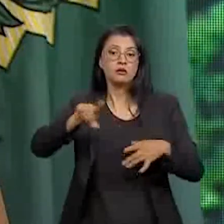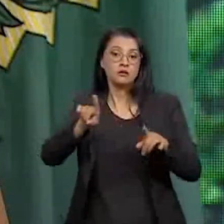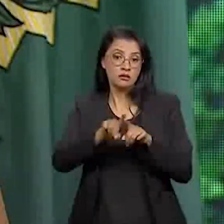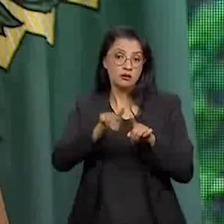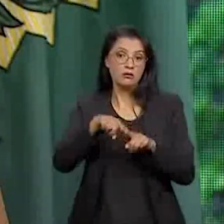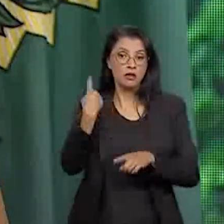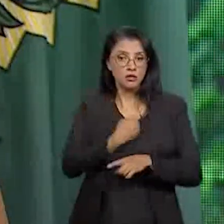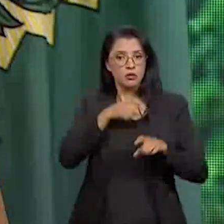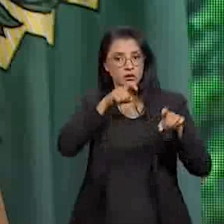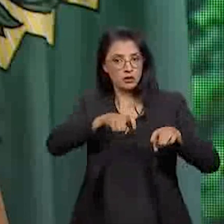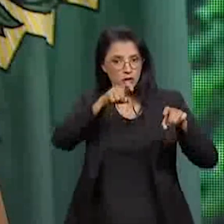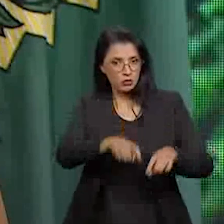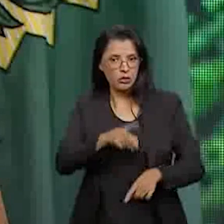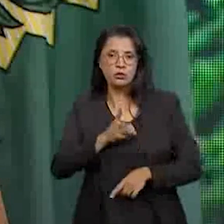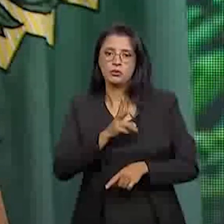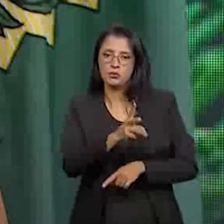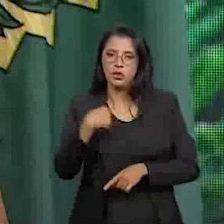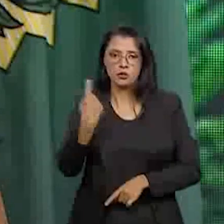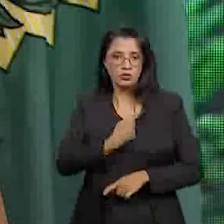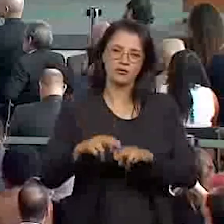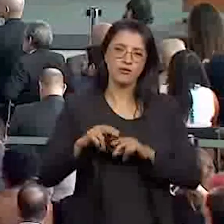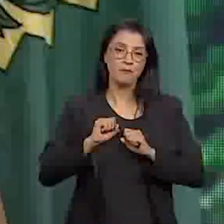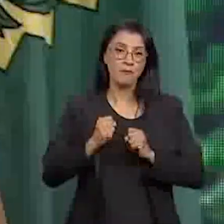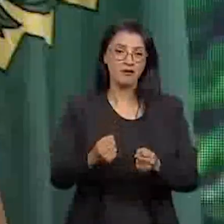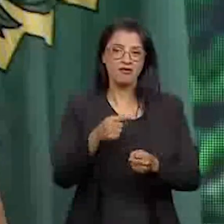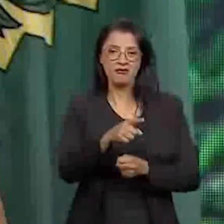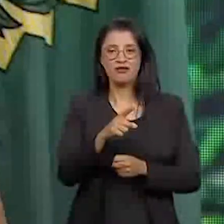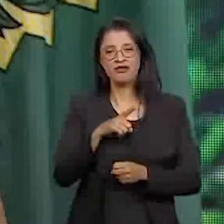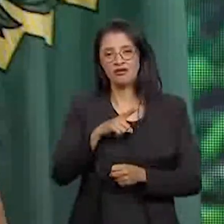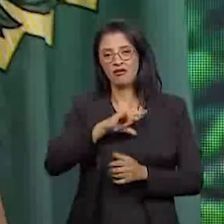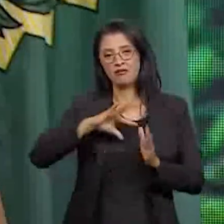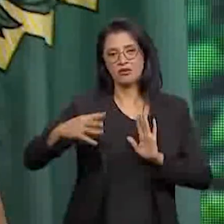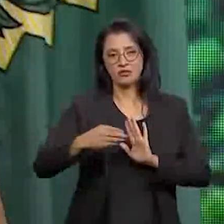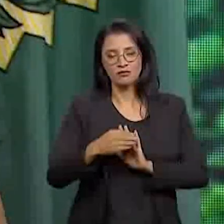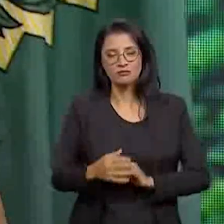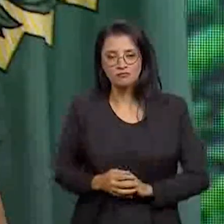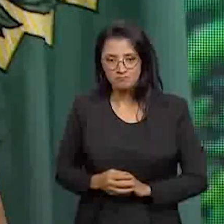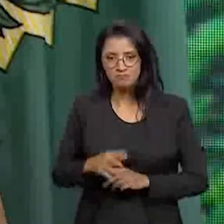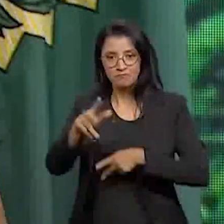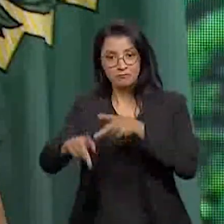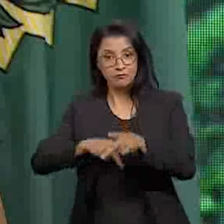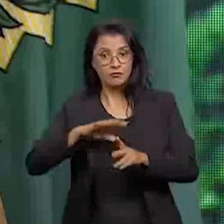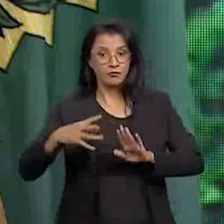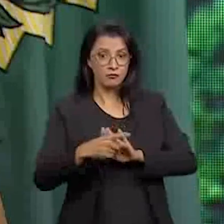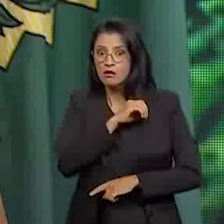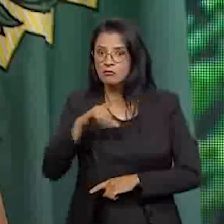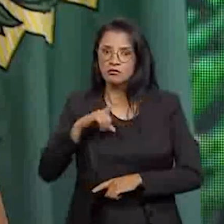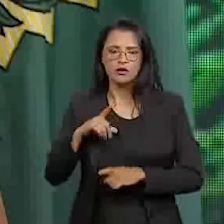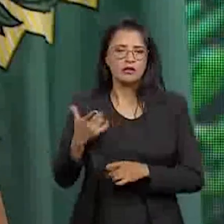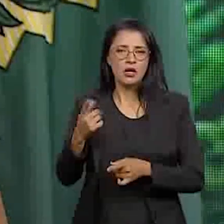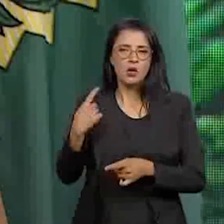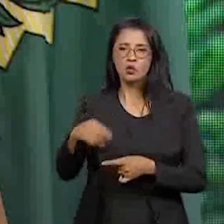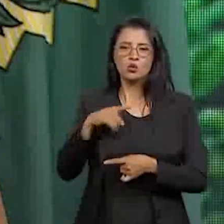nossa agricultura, com elas, o nosso futuro. O povo da Amazônia também tem pressa em ser livre da violência